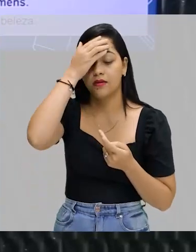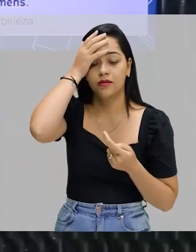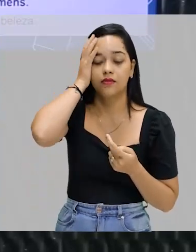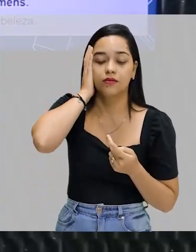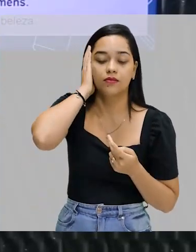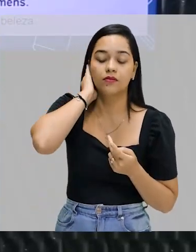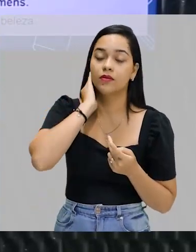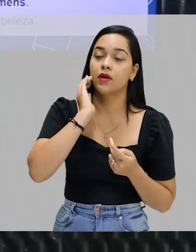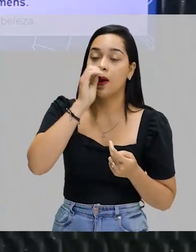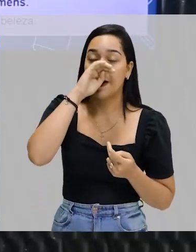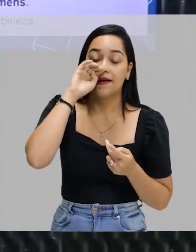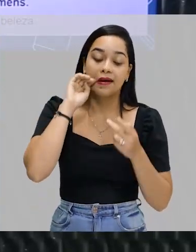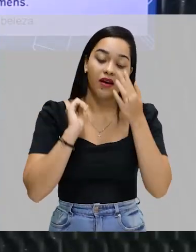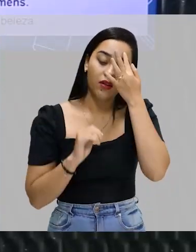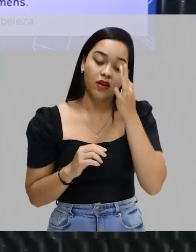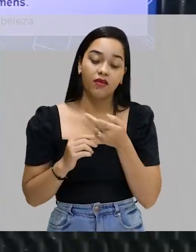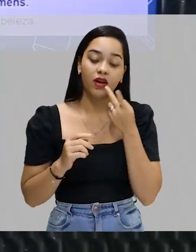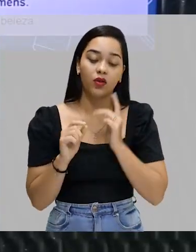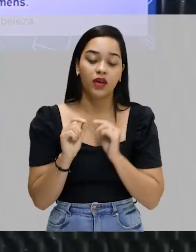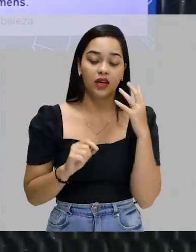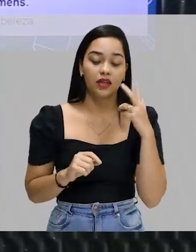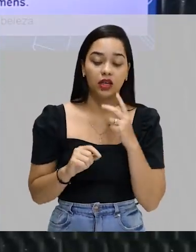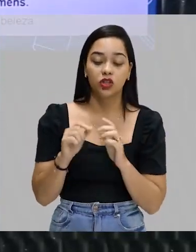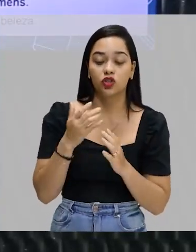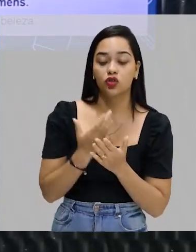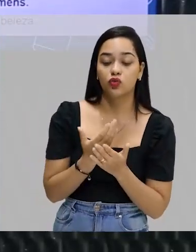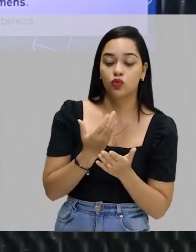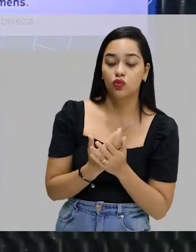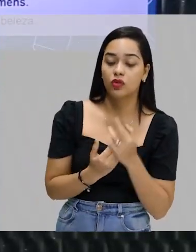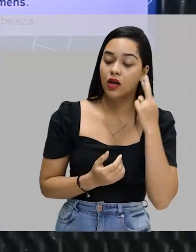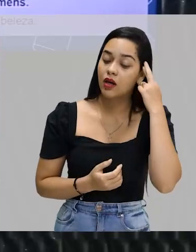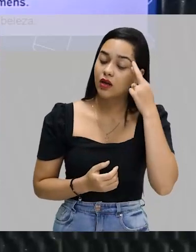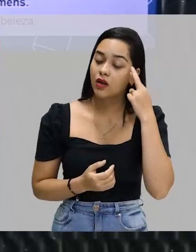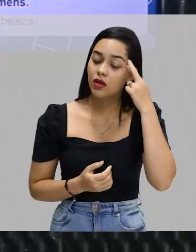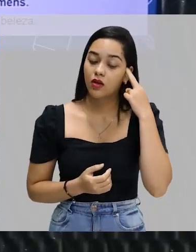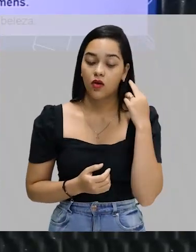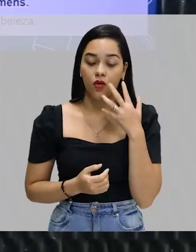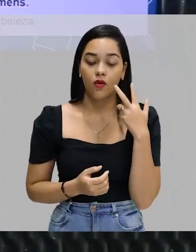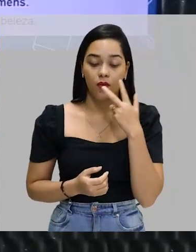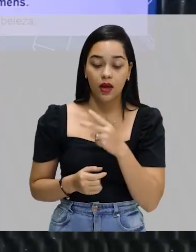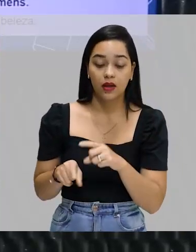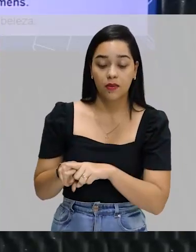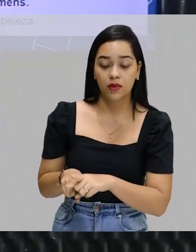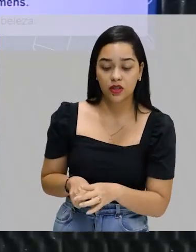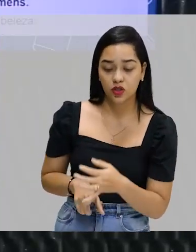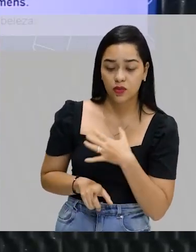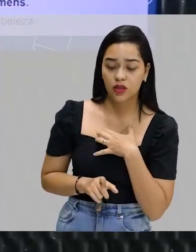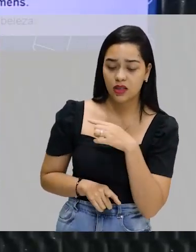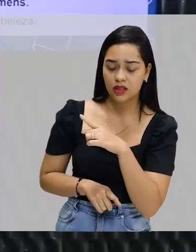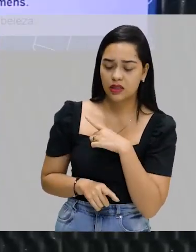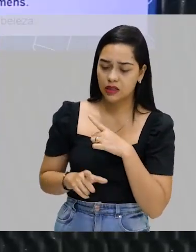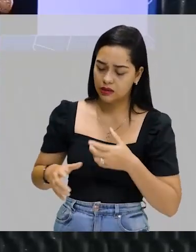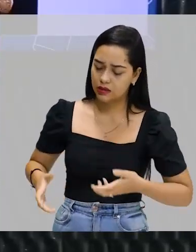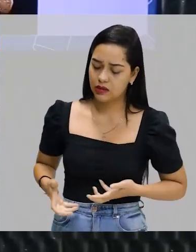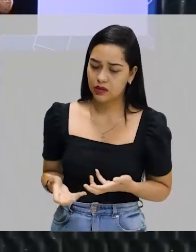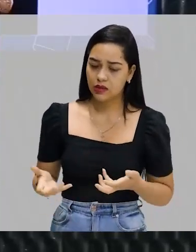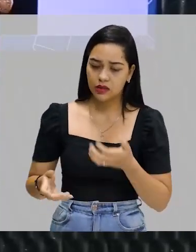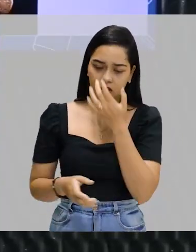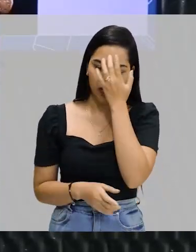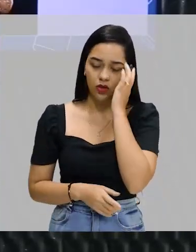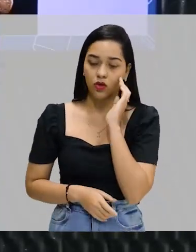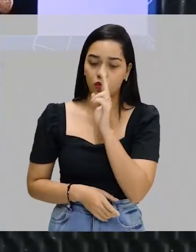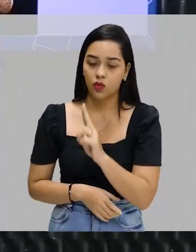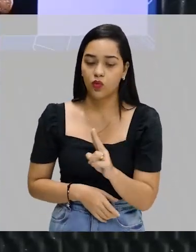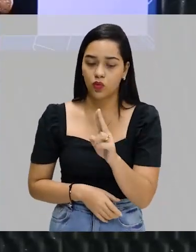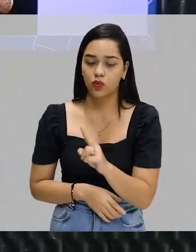XVI. A filosofia diz: a estética estuda racionalmente o belo e o sentimento que este desperta nos homens, o uso comum